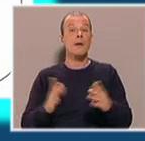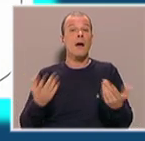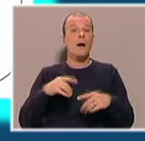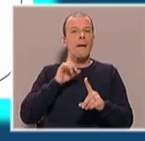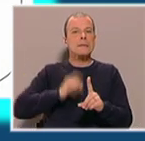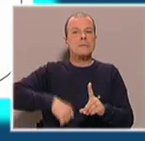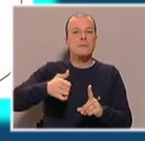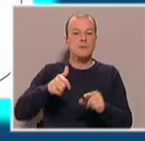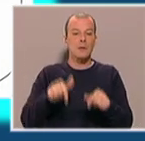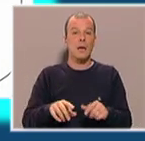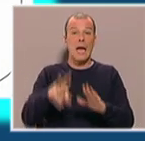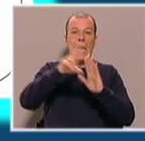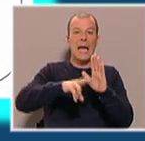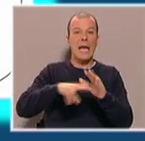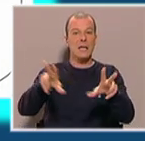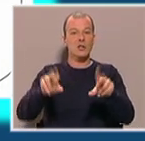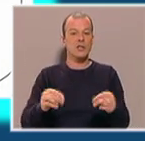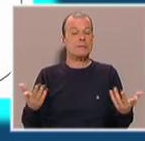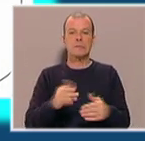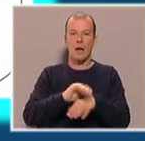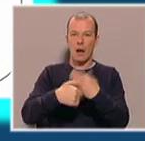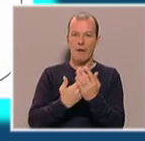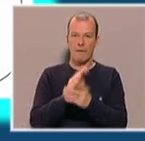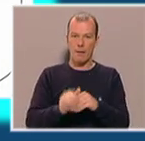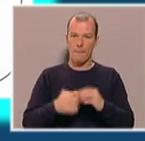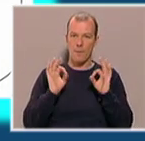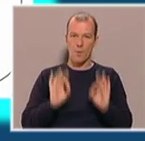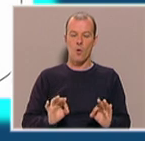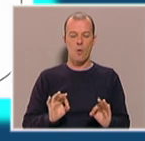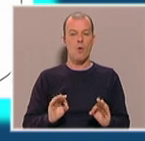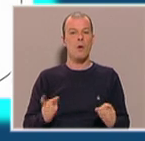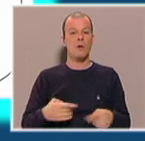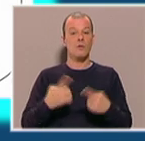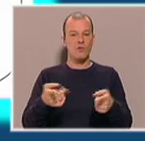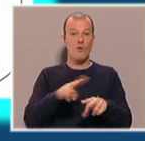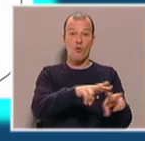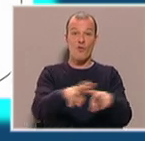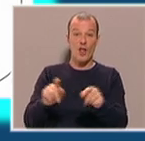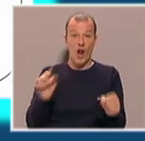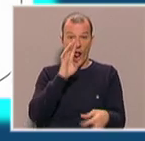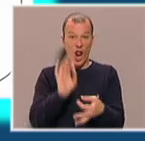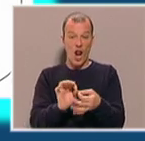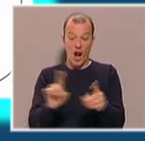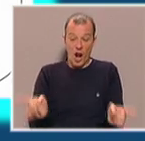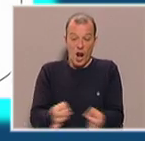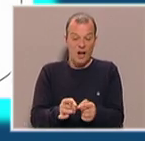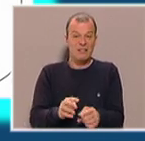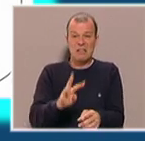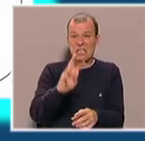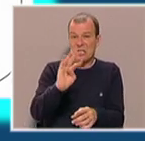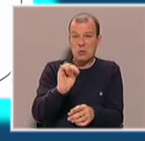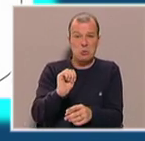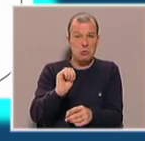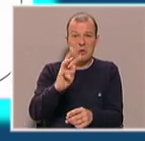mais importante aqui das regras de higiene é a lavagem das mãos. Portanto, vamos deixar-vos com um vídeo pequenino, curtíssimo, são 38